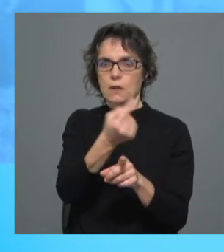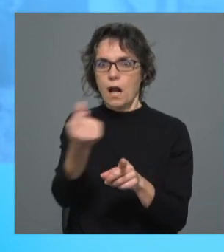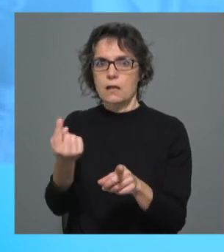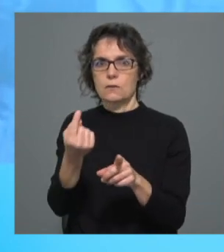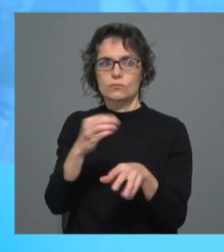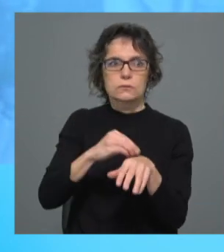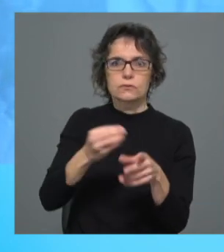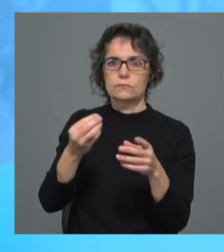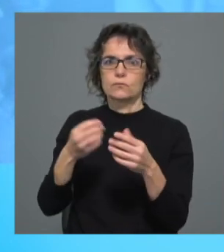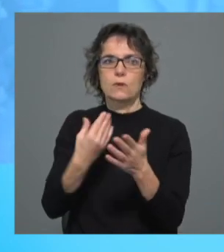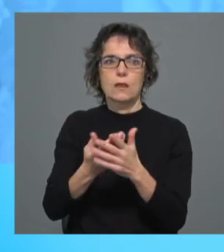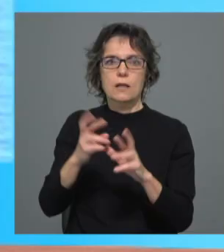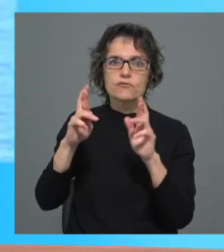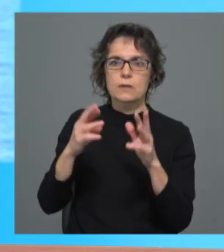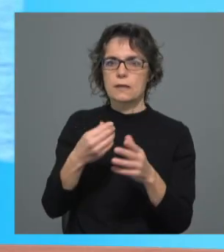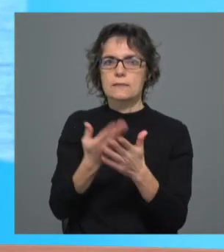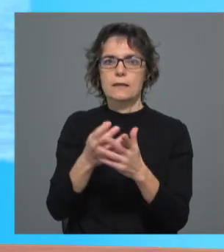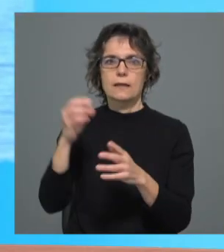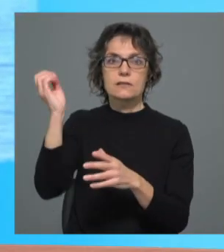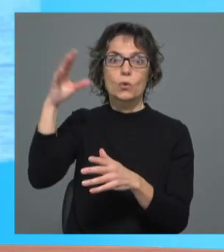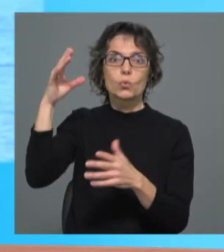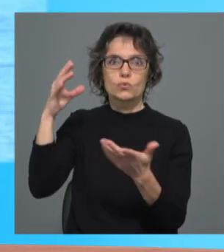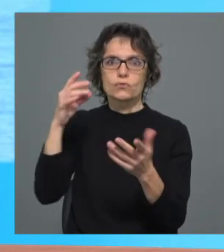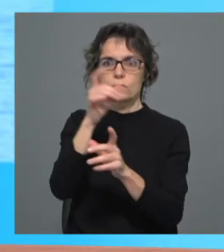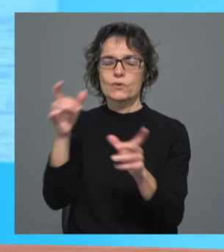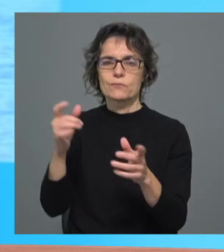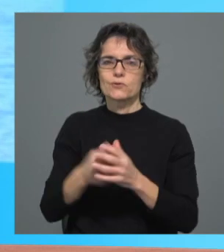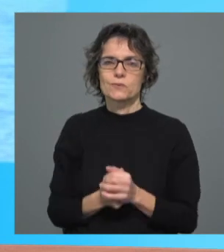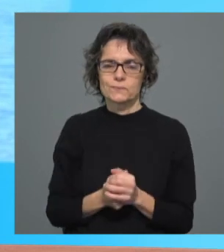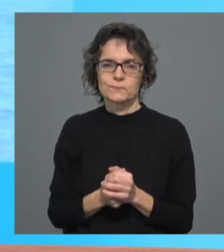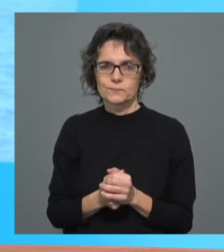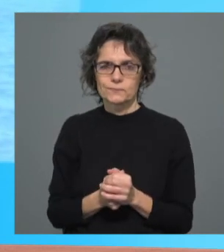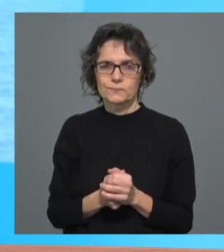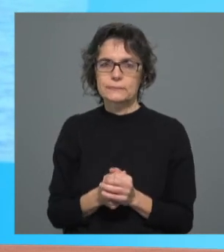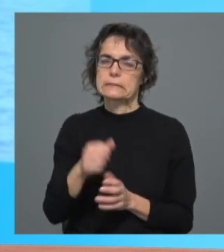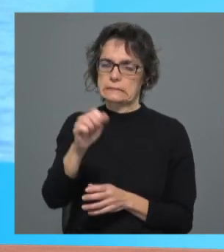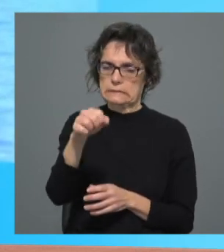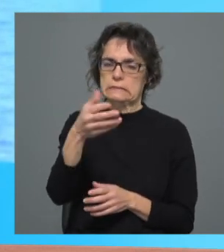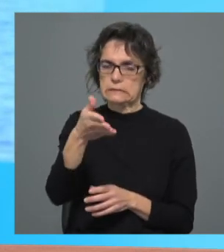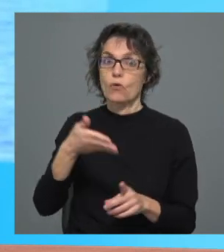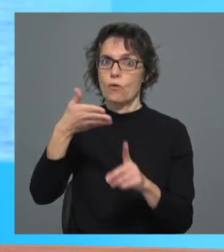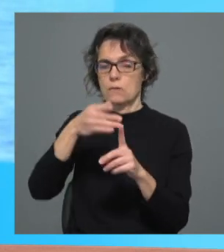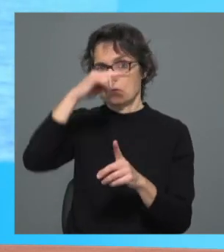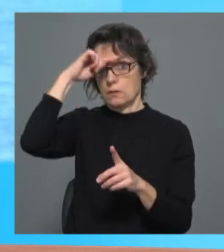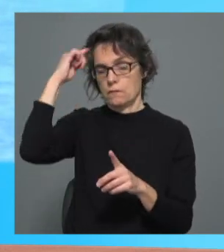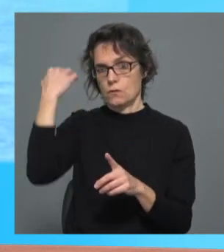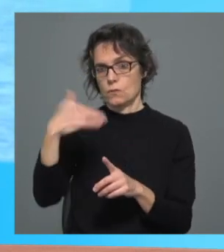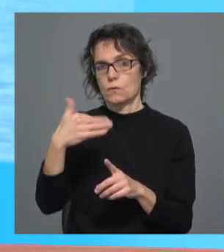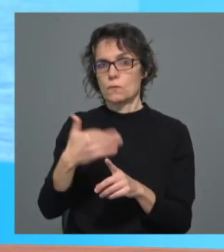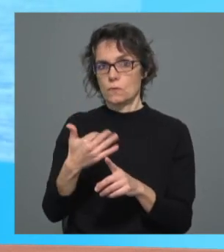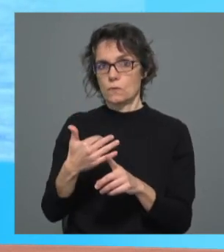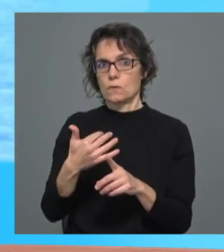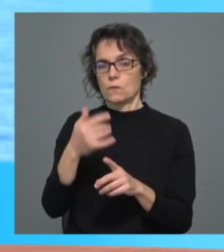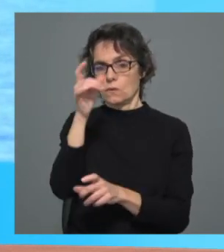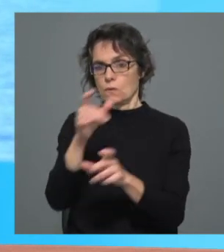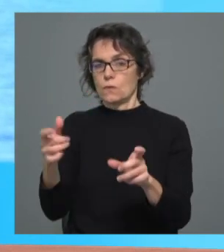ser luz, ser esperança para os povos. Certamente. Aquela é uma missão difícil. Os